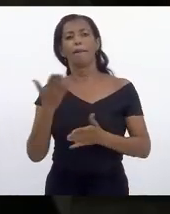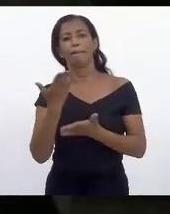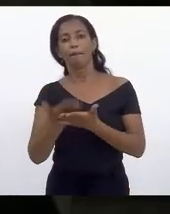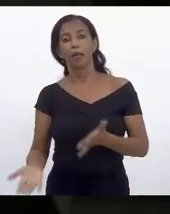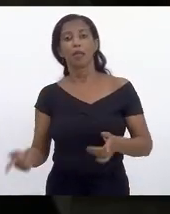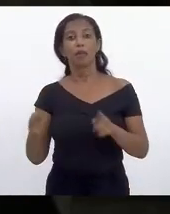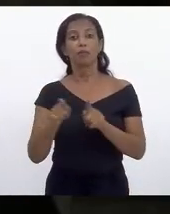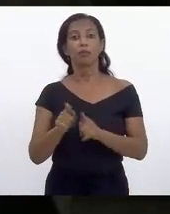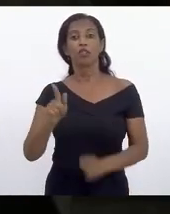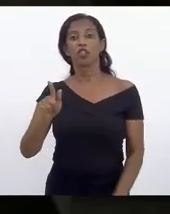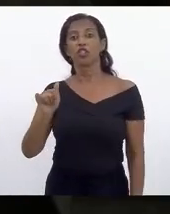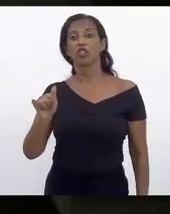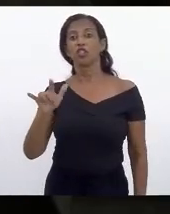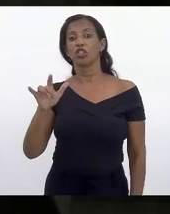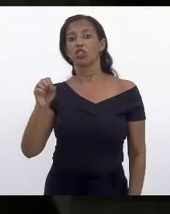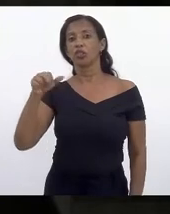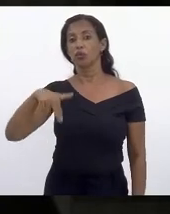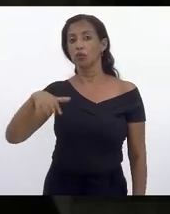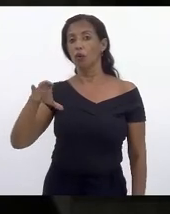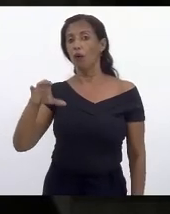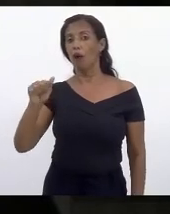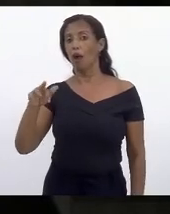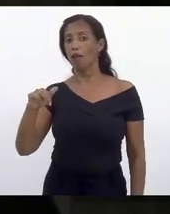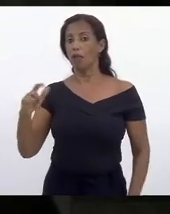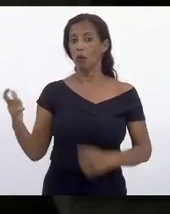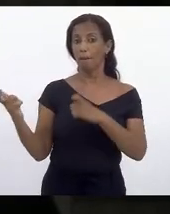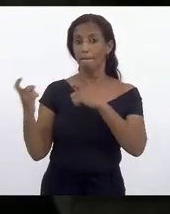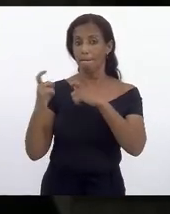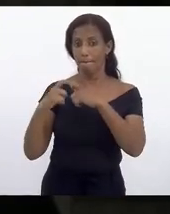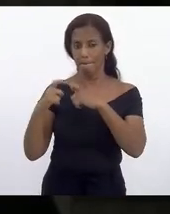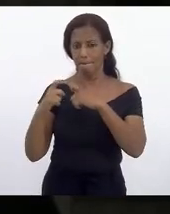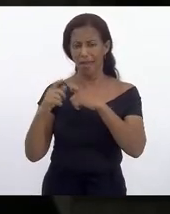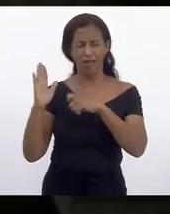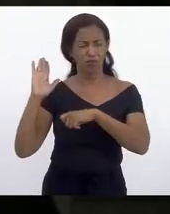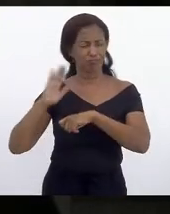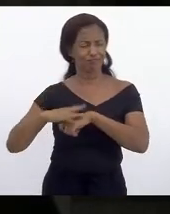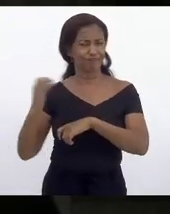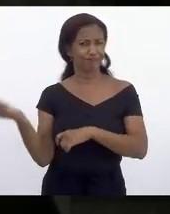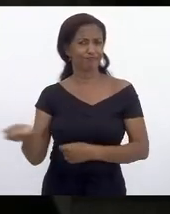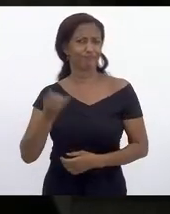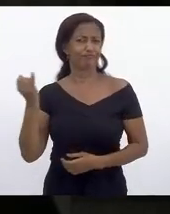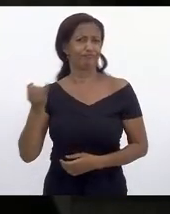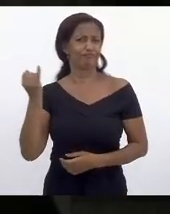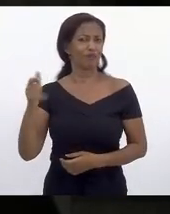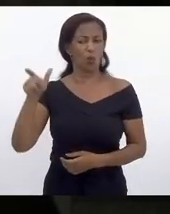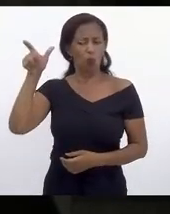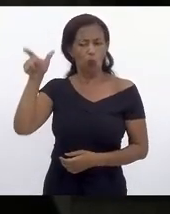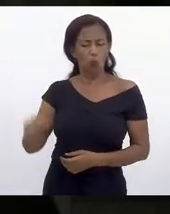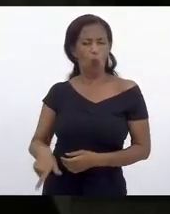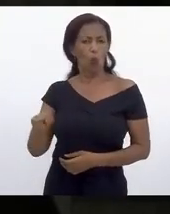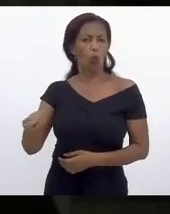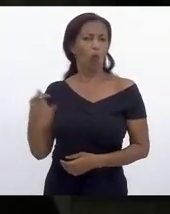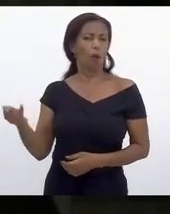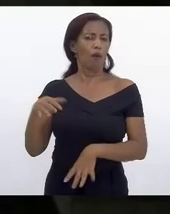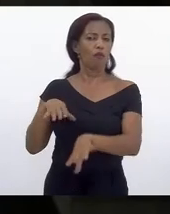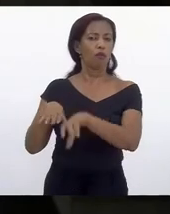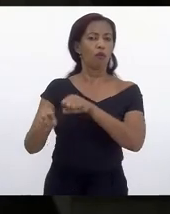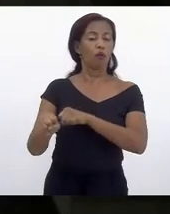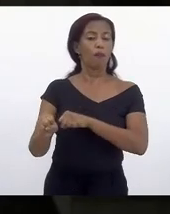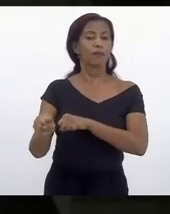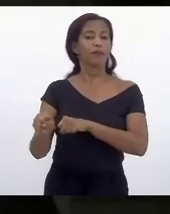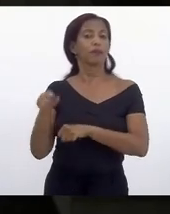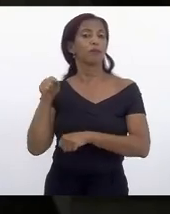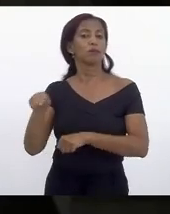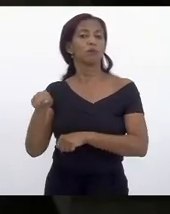recentemente Gilson Cantarino, um médico da maior importância, um cara fundamental para a formação da